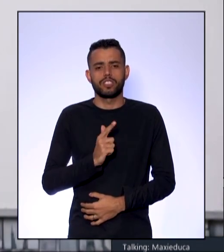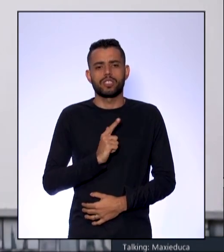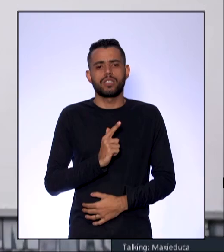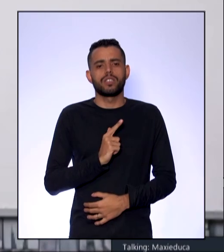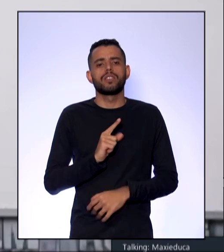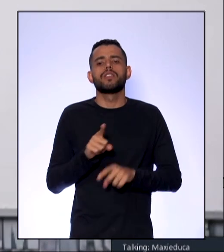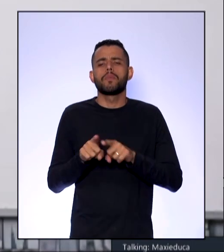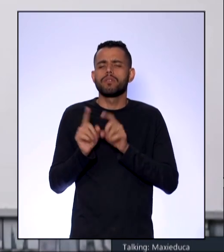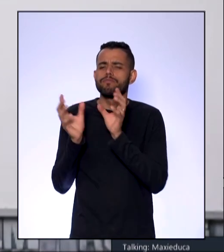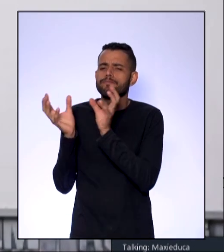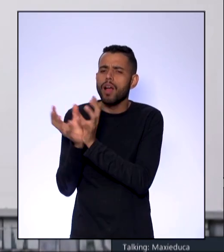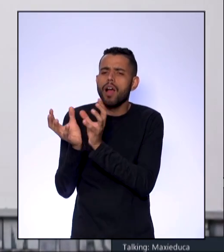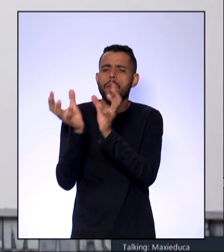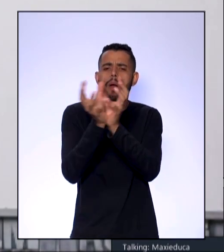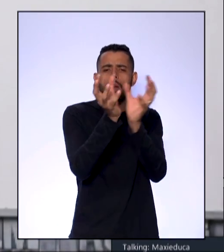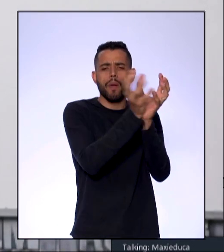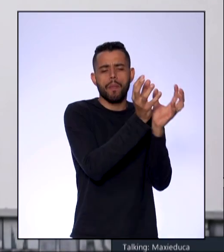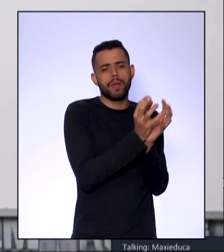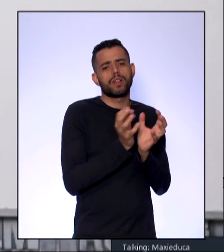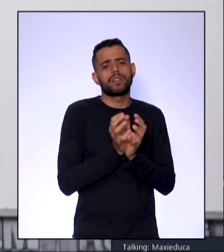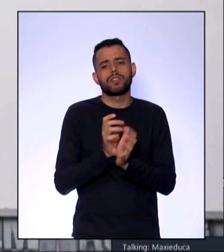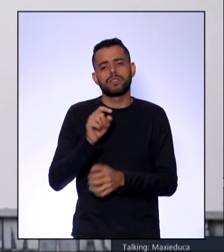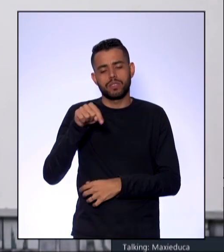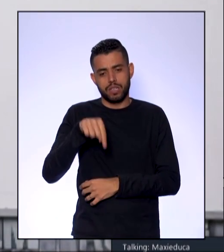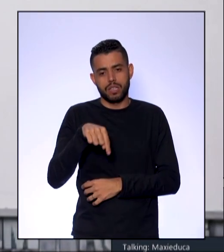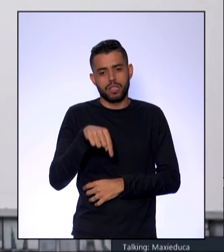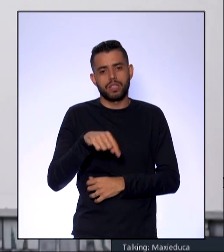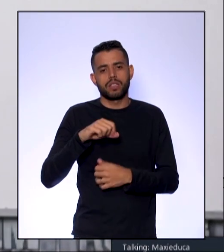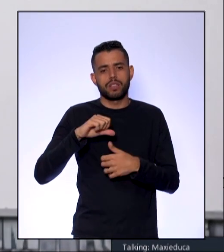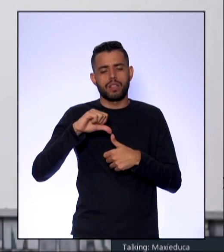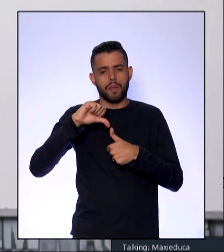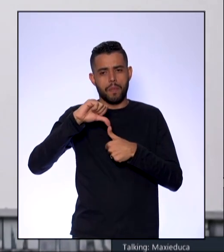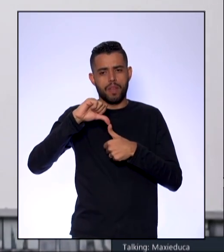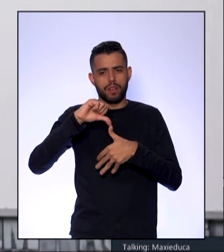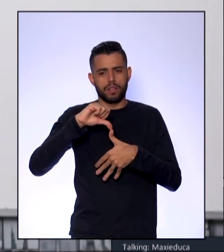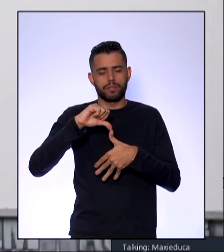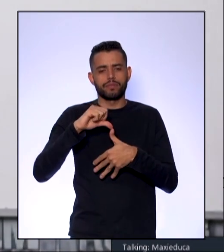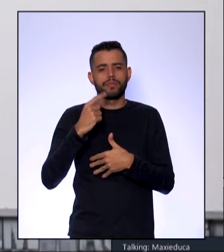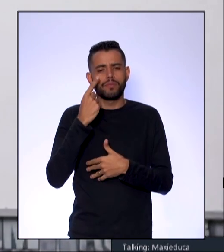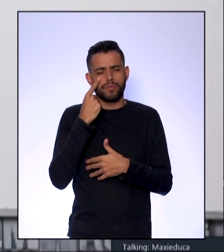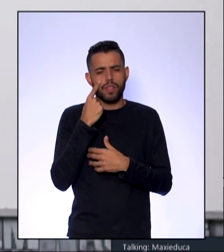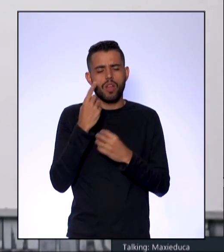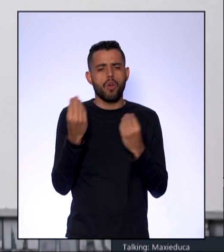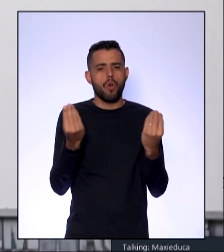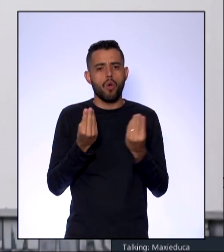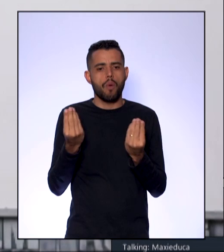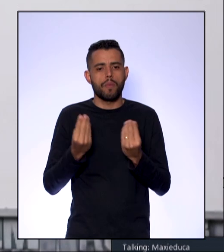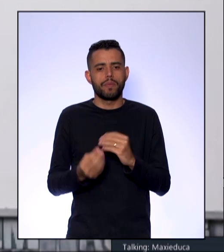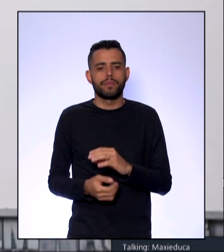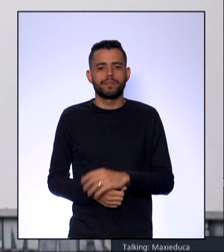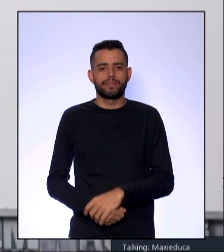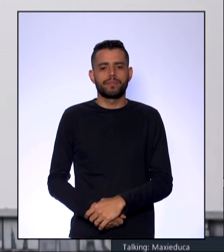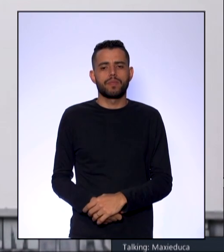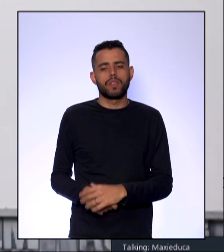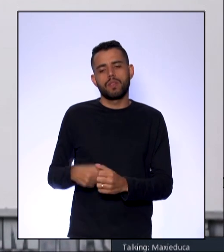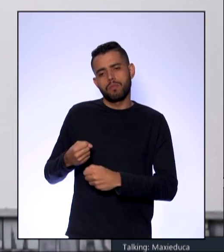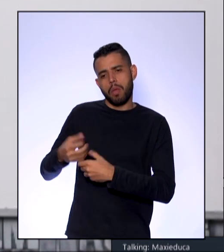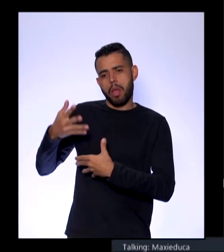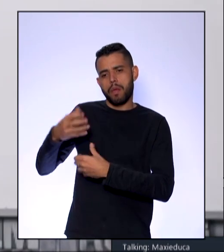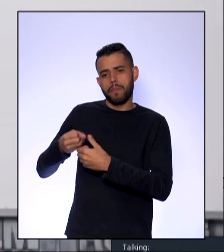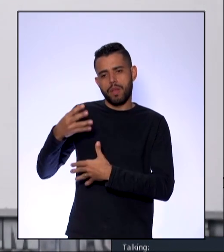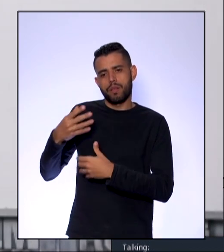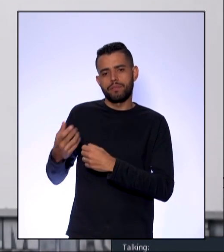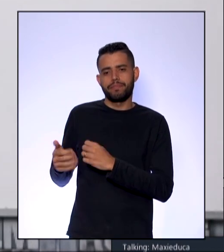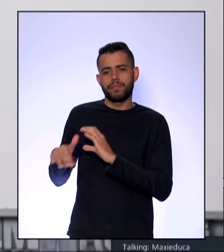grandes agrupamentos aqui na América. Vamos dar uma olhada como que está o nosso bate-papo